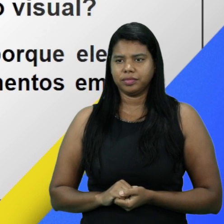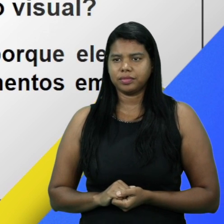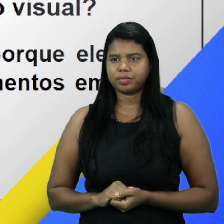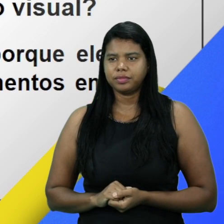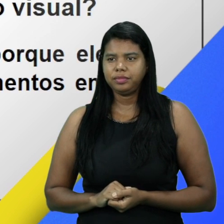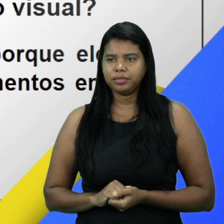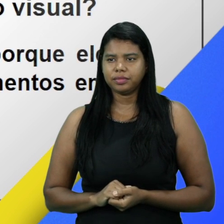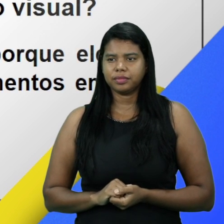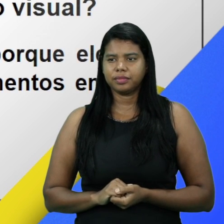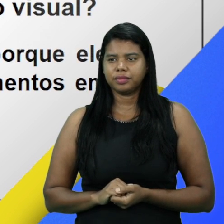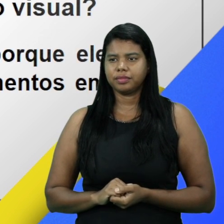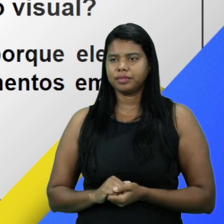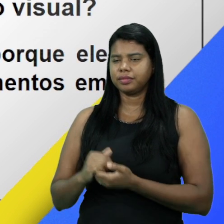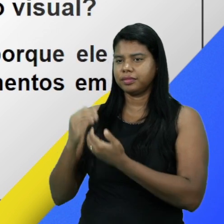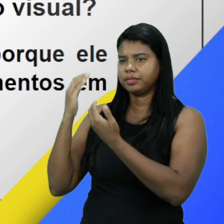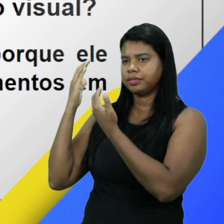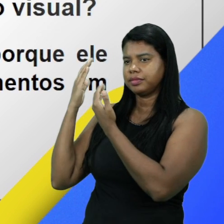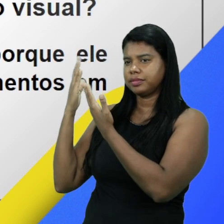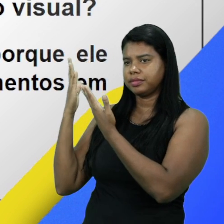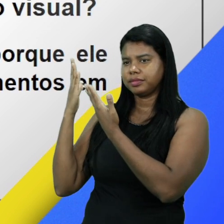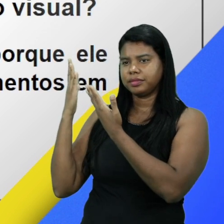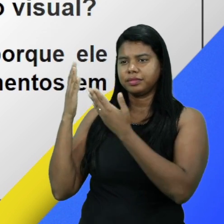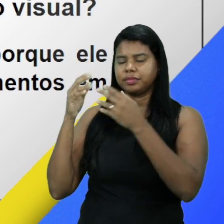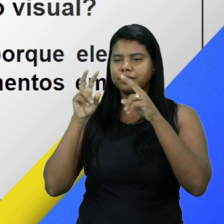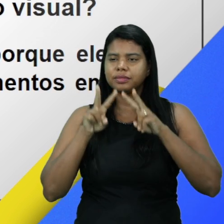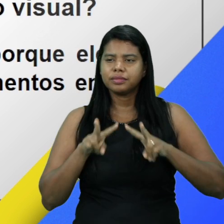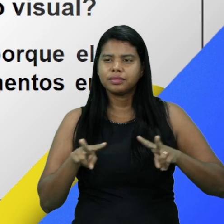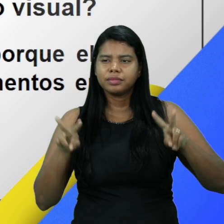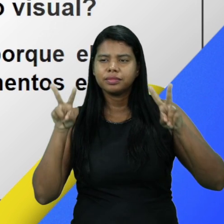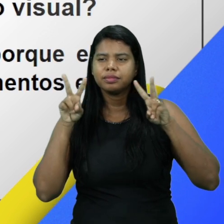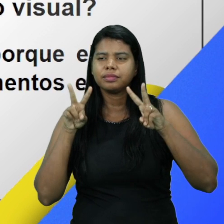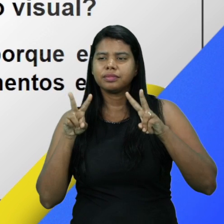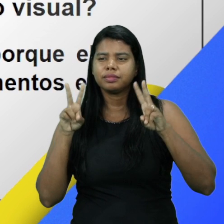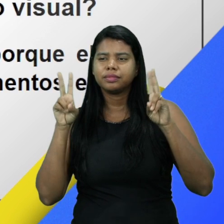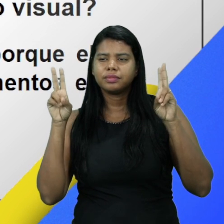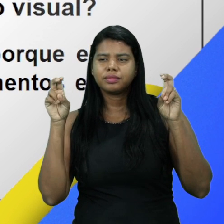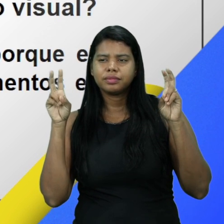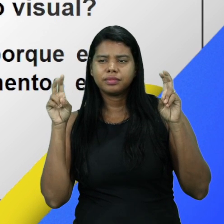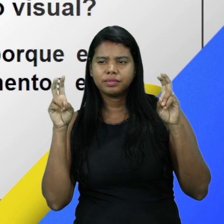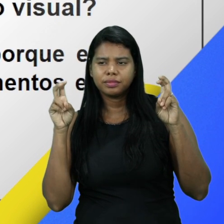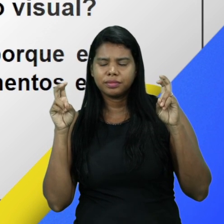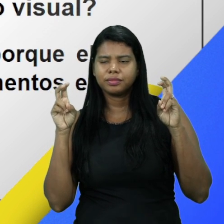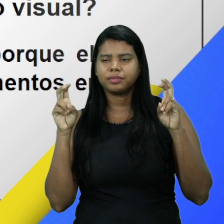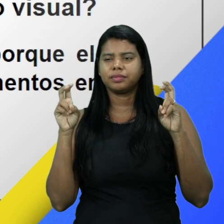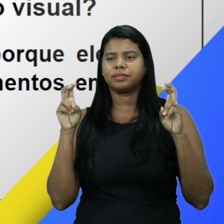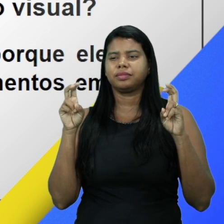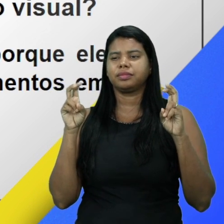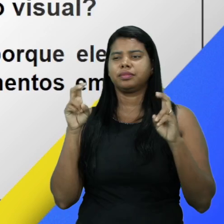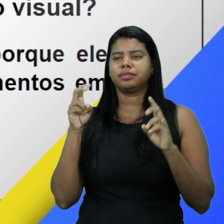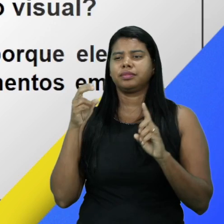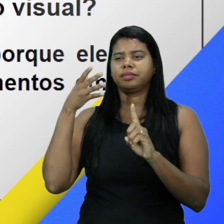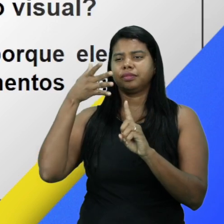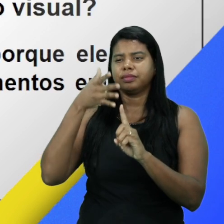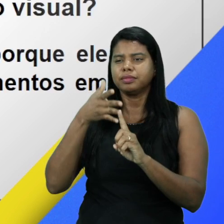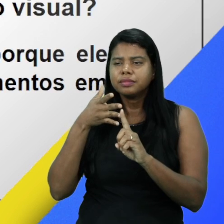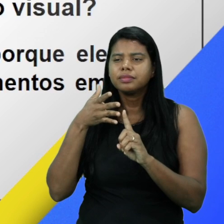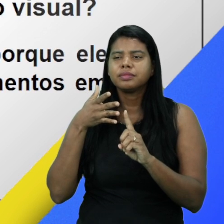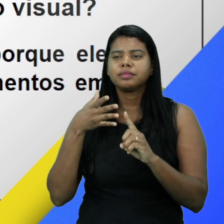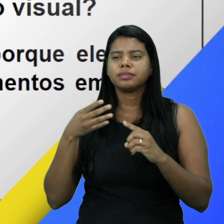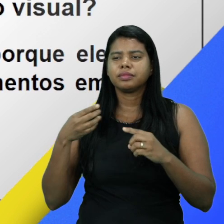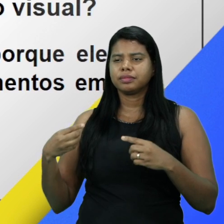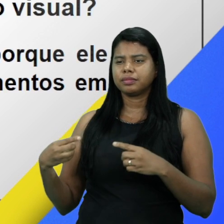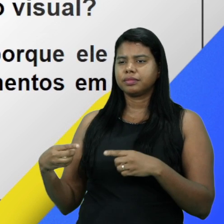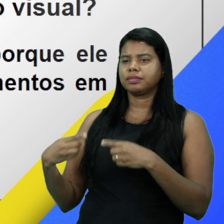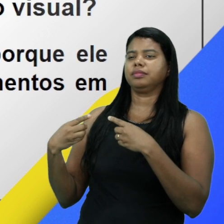Agora nós vamos ver o que é o peso visual. O peso visual é um termo usado no design gráfico que se refere ao impacto visual